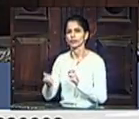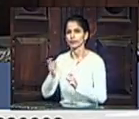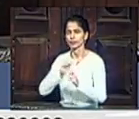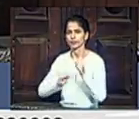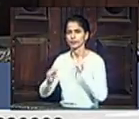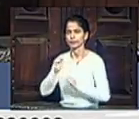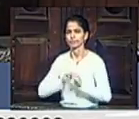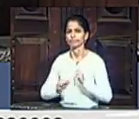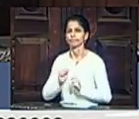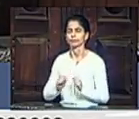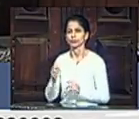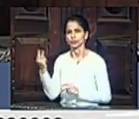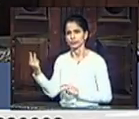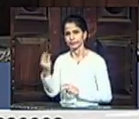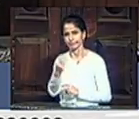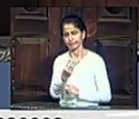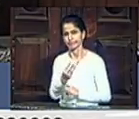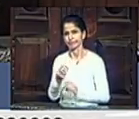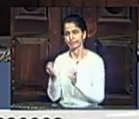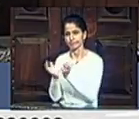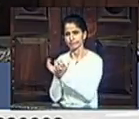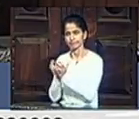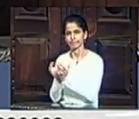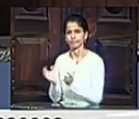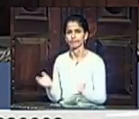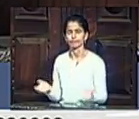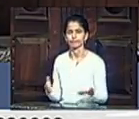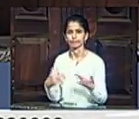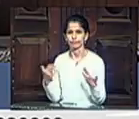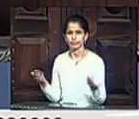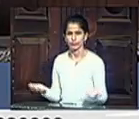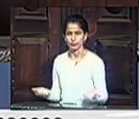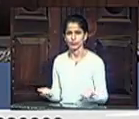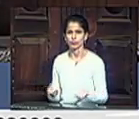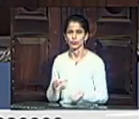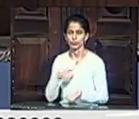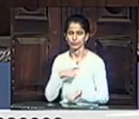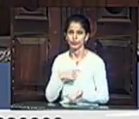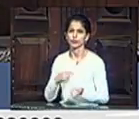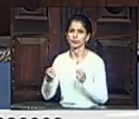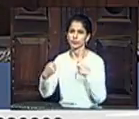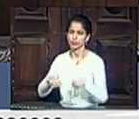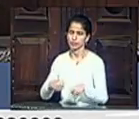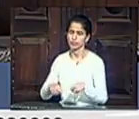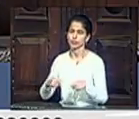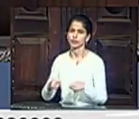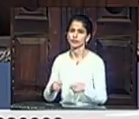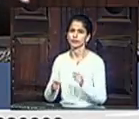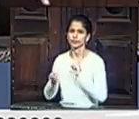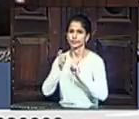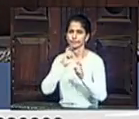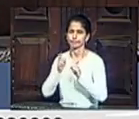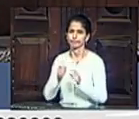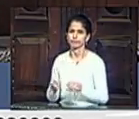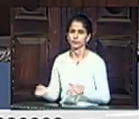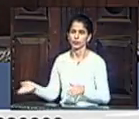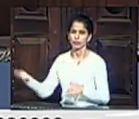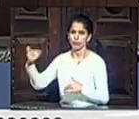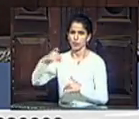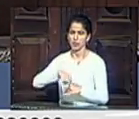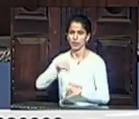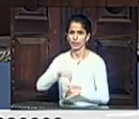desses 3 poderes. Isso nós temos que discutir. Não vim aqui para essa